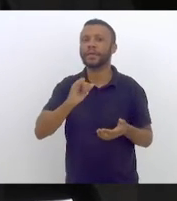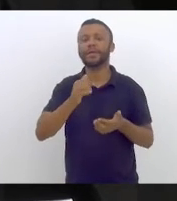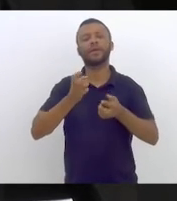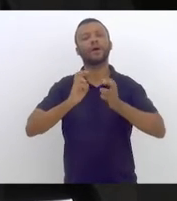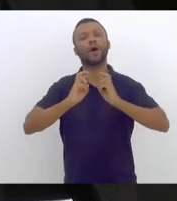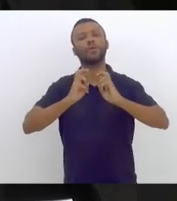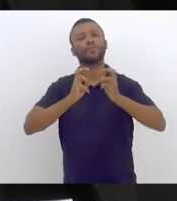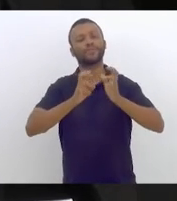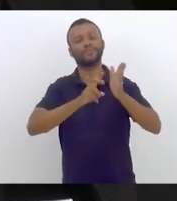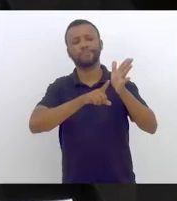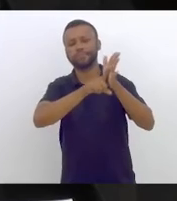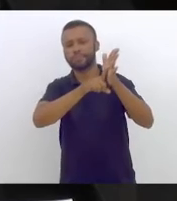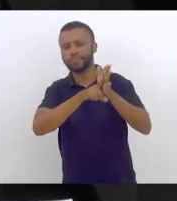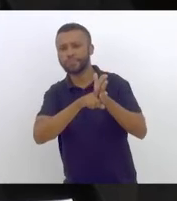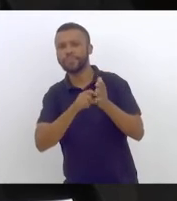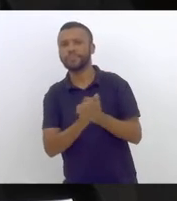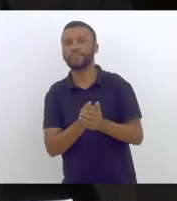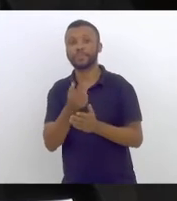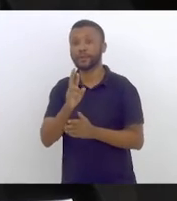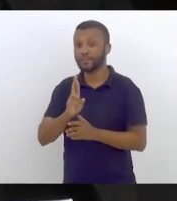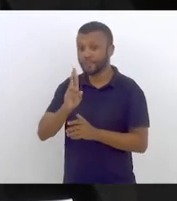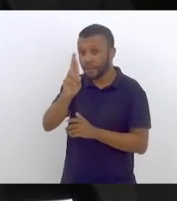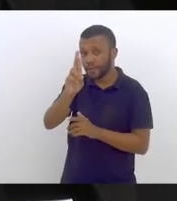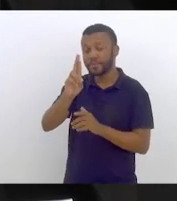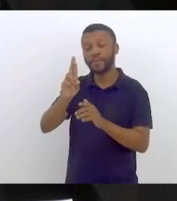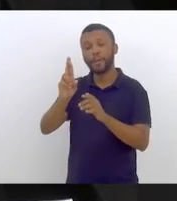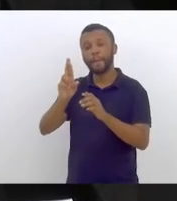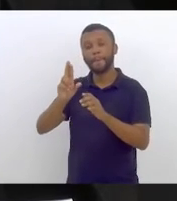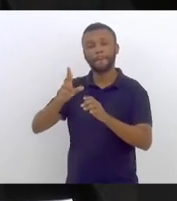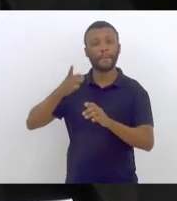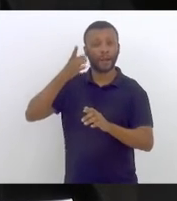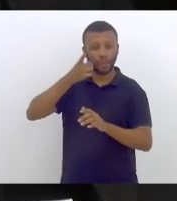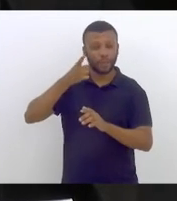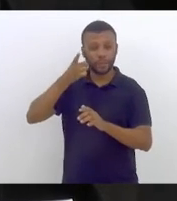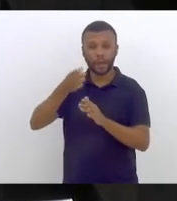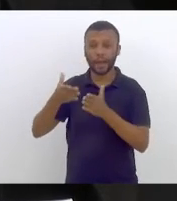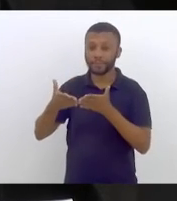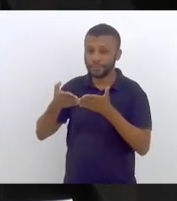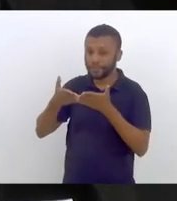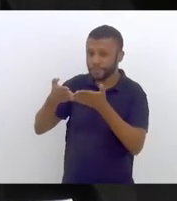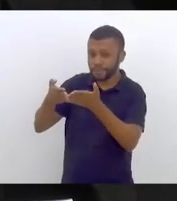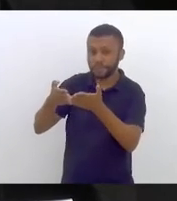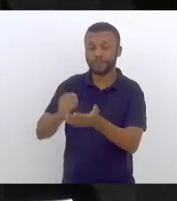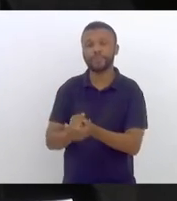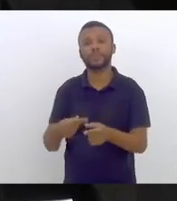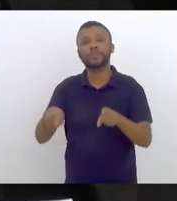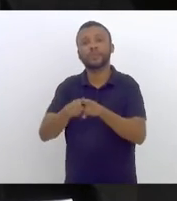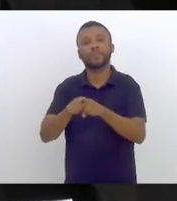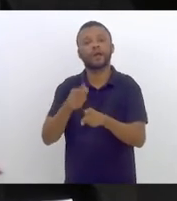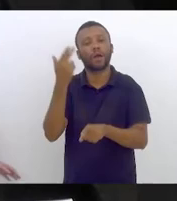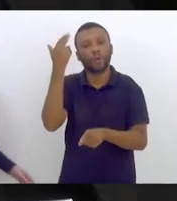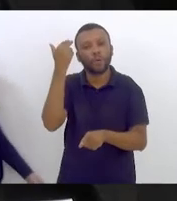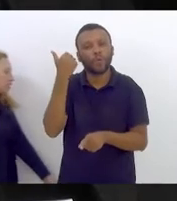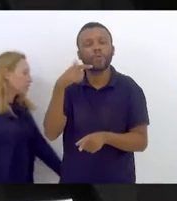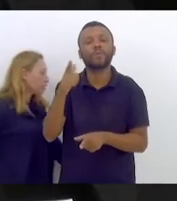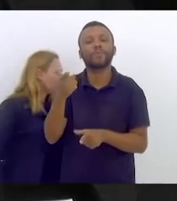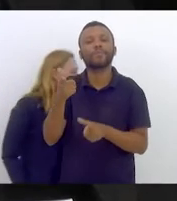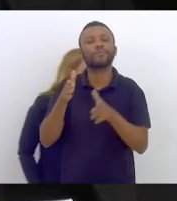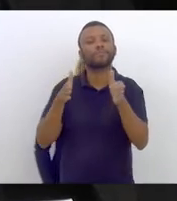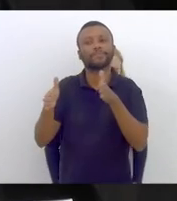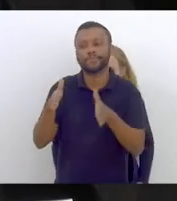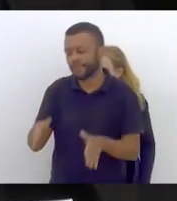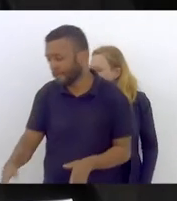bem na Frente Parlamentar do Transporte Aquaviário, nós vimos muito bem na CPI que Eliomar presidiu na legislatura passada, na CPI